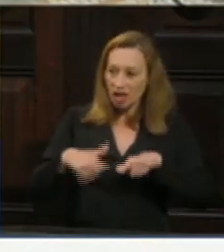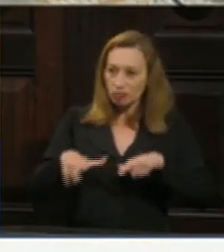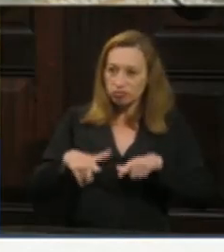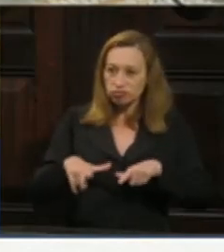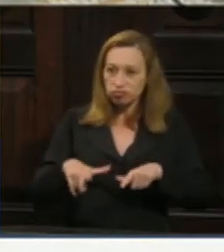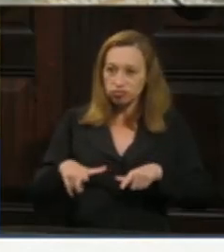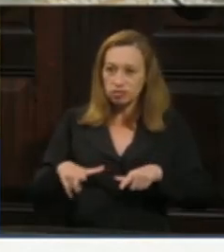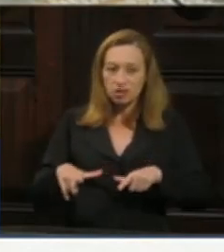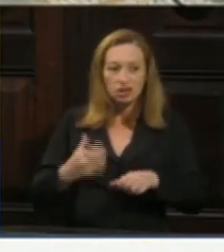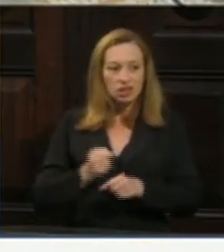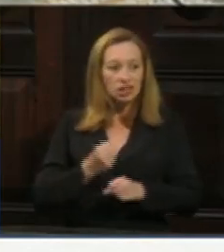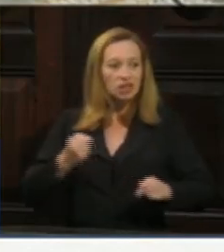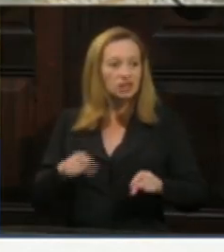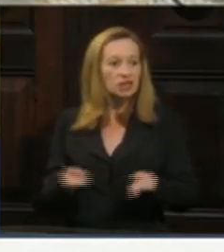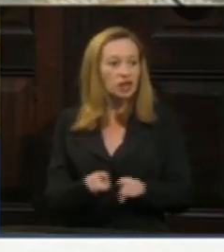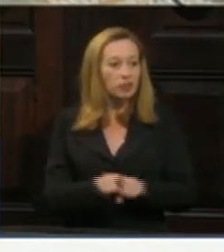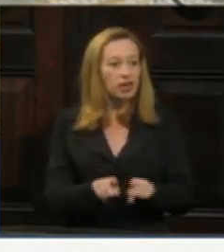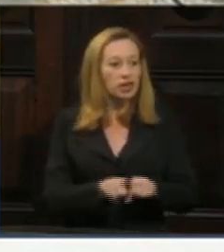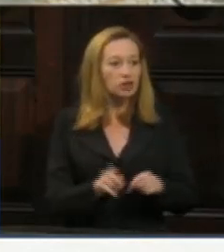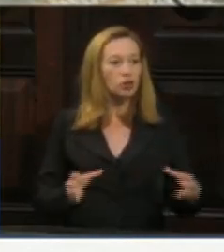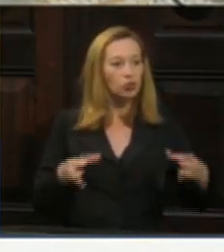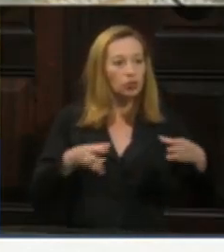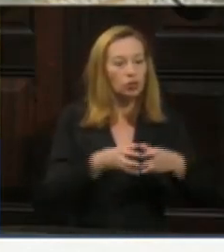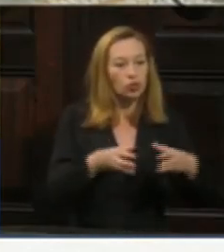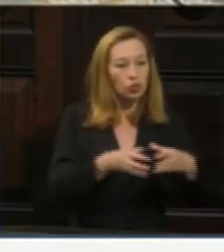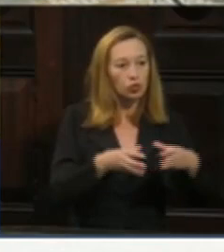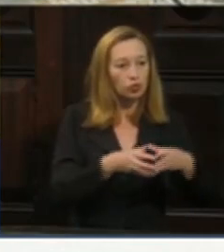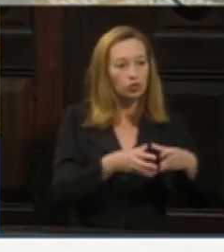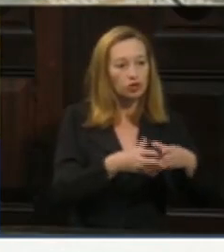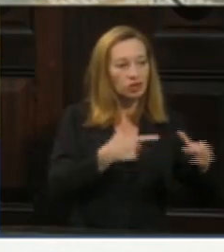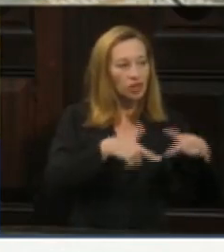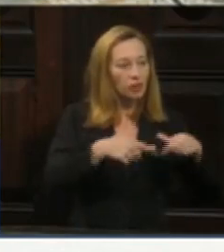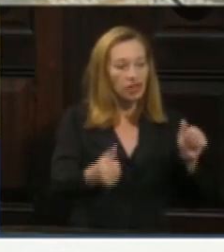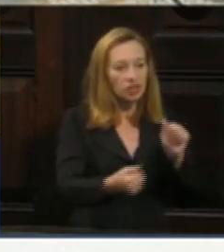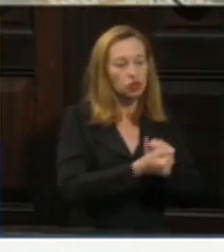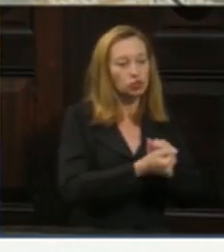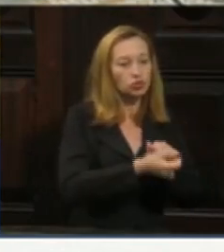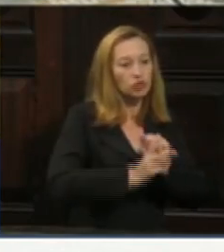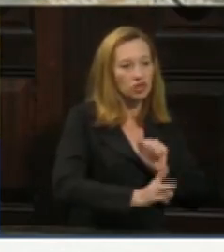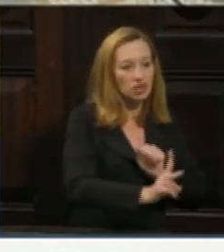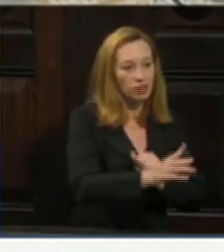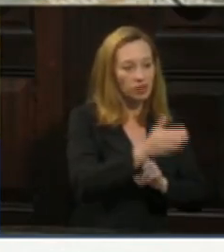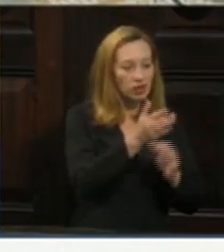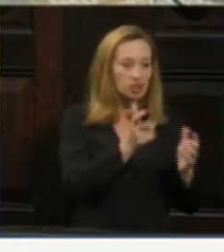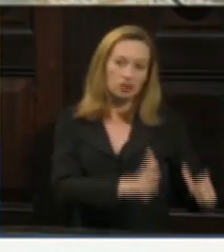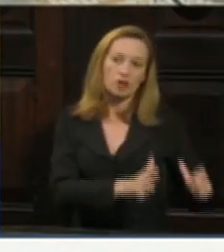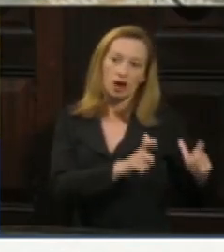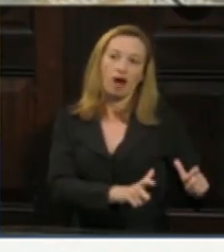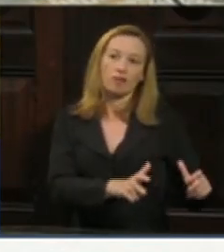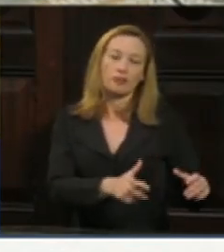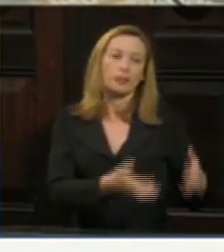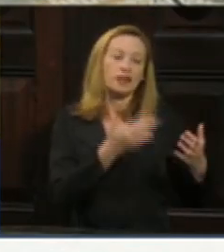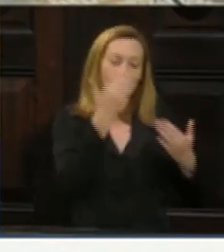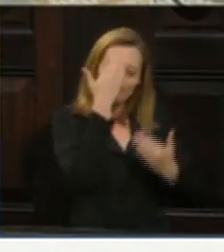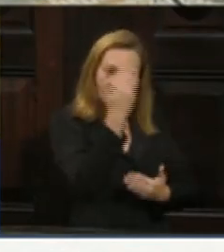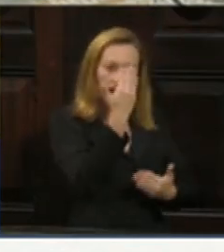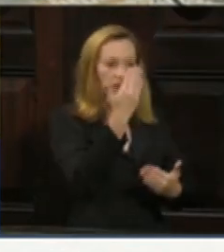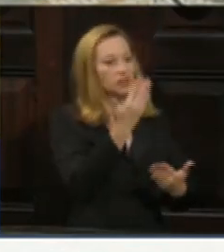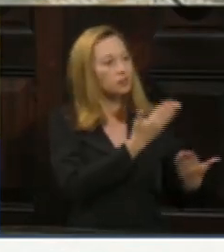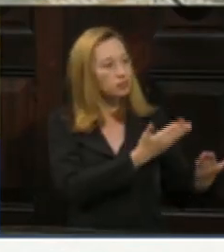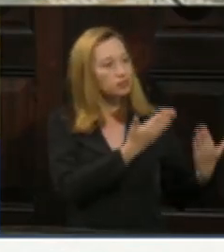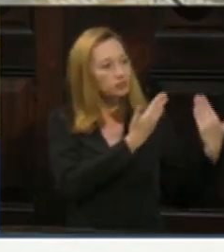área ambiental, da área das mulheres, em suma, e que, sem dúvida nenhuma, Vossa Excelência é o deputado mais presente de todos. Eu estou à